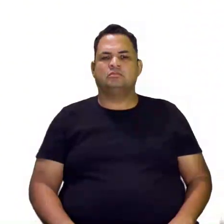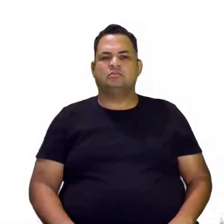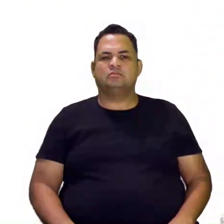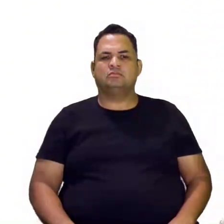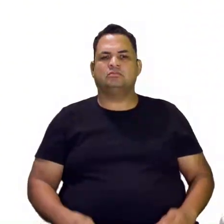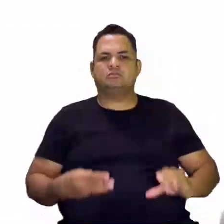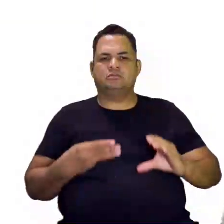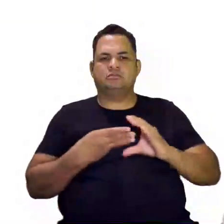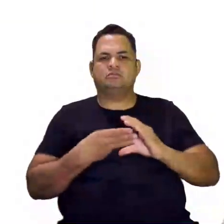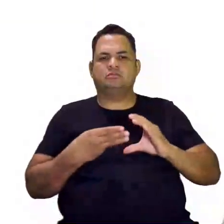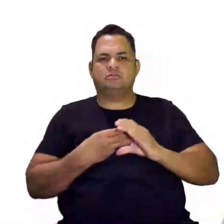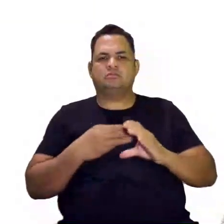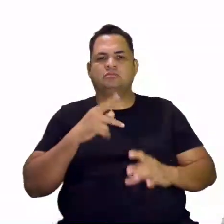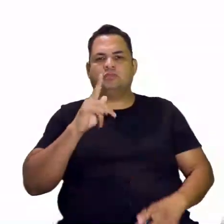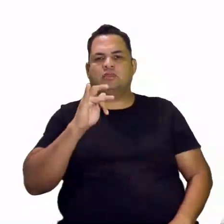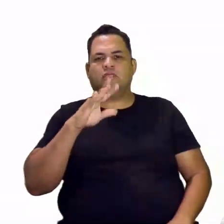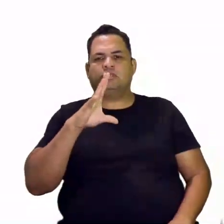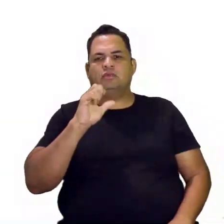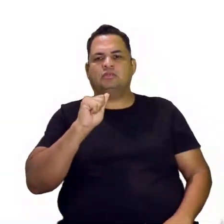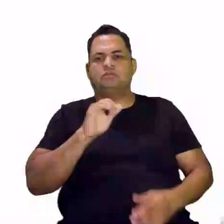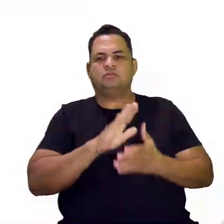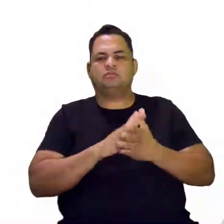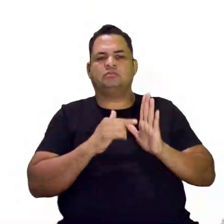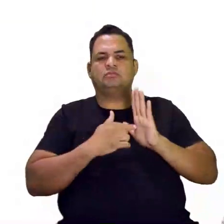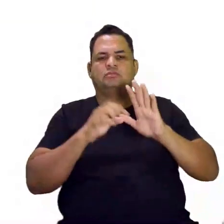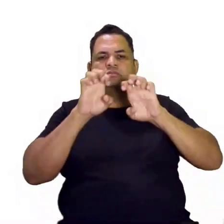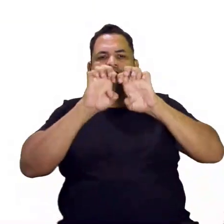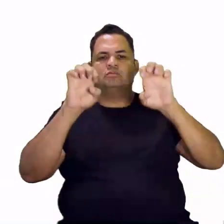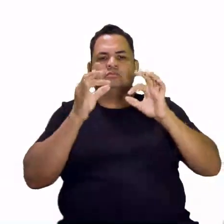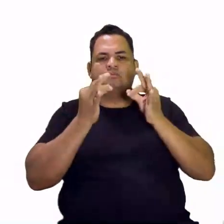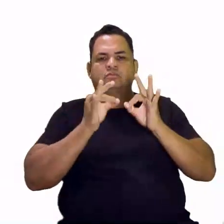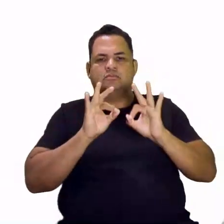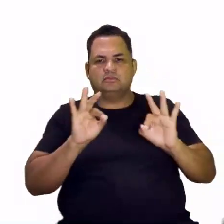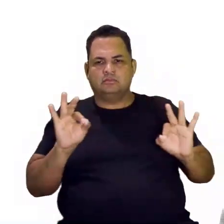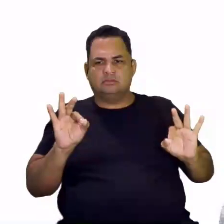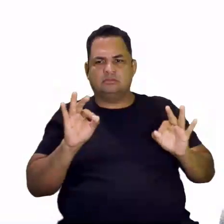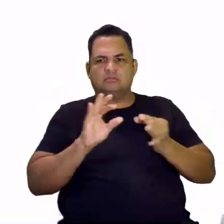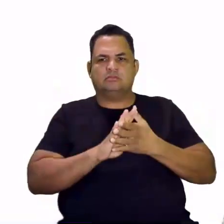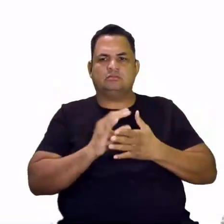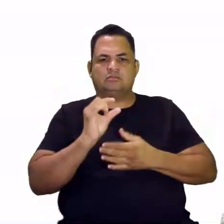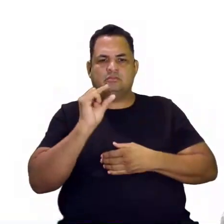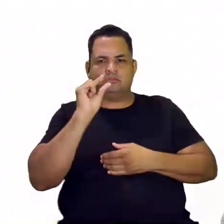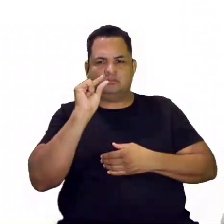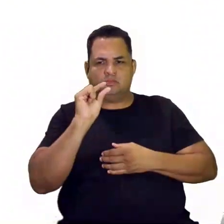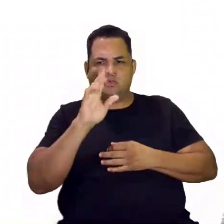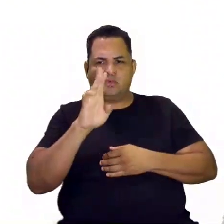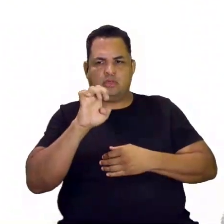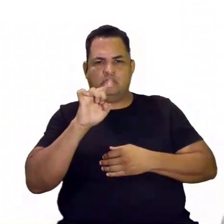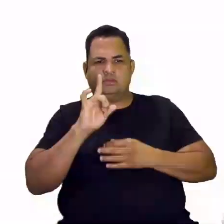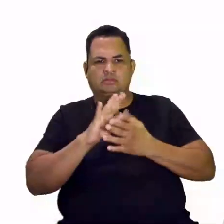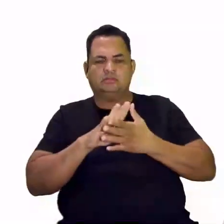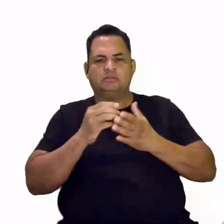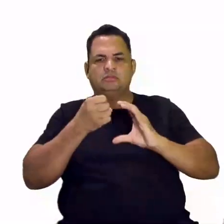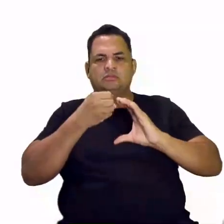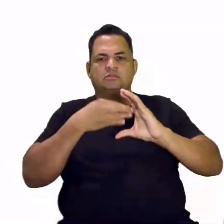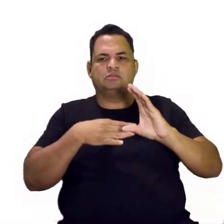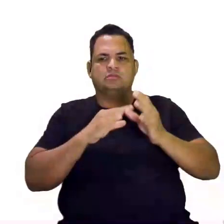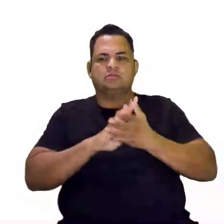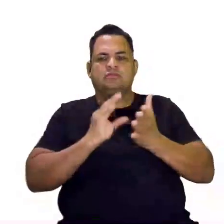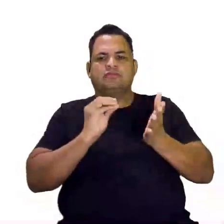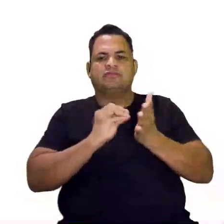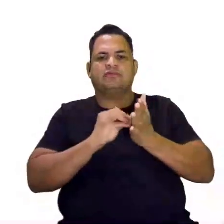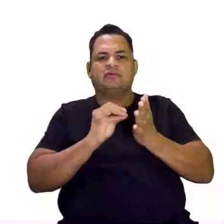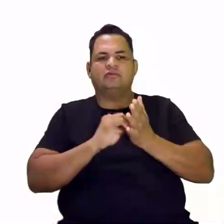As células procarióticas apresentam uma estrutura bem simples, tendo poucos orgânulos e caracterizando-se